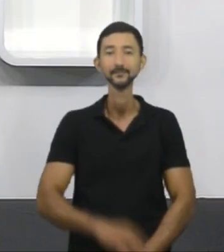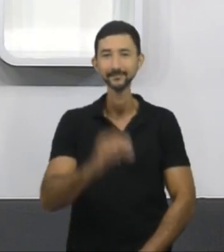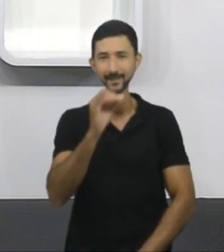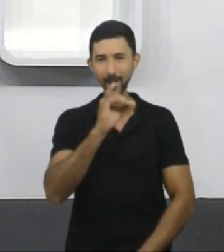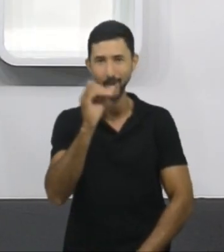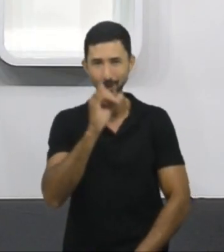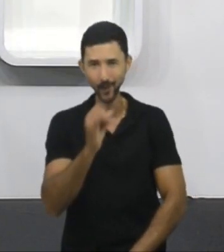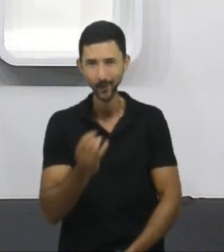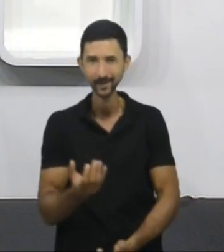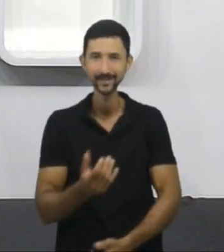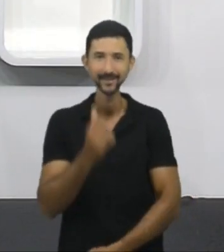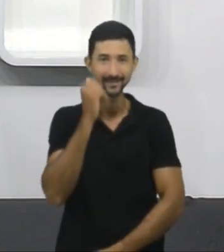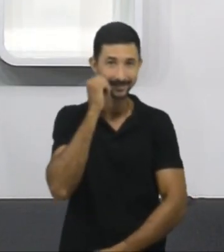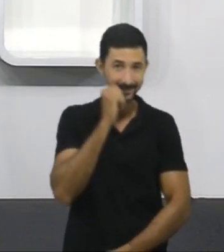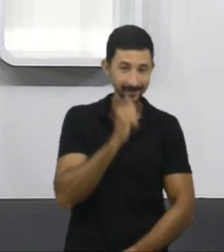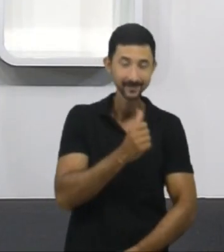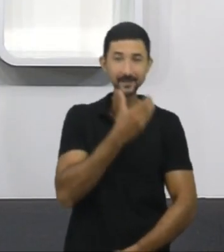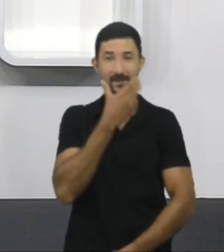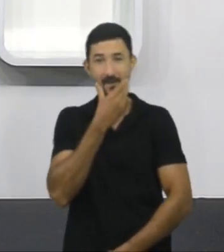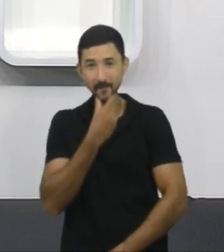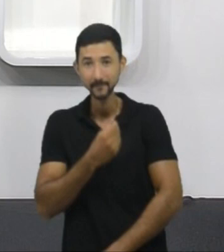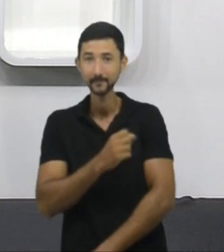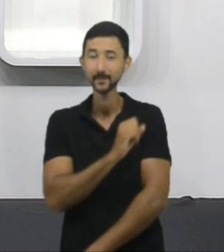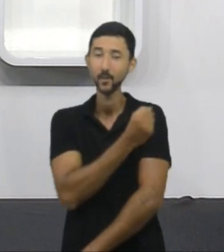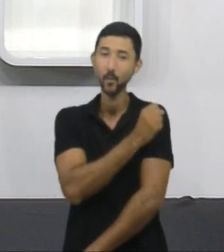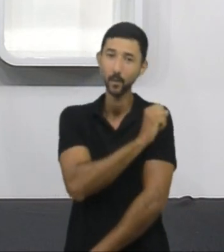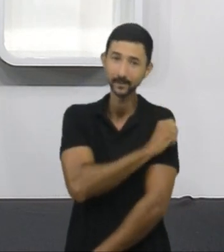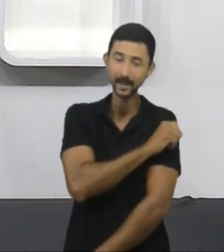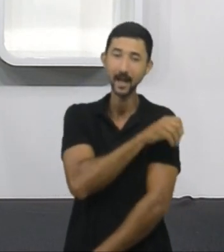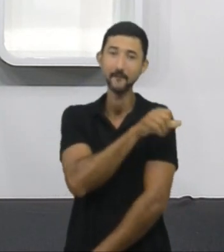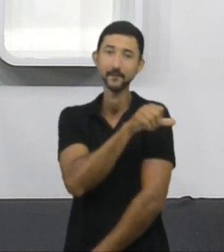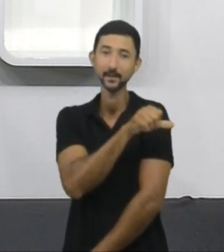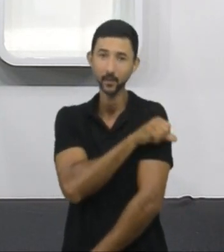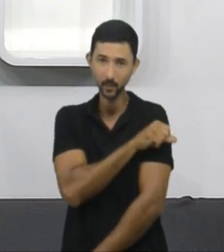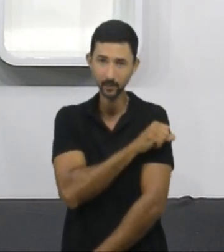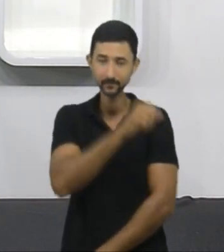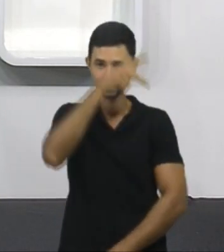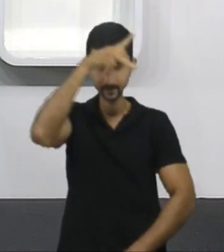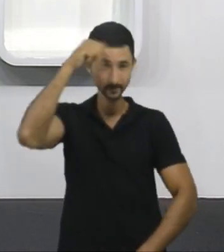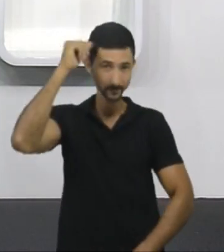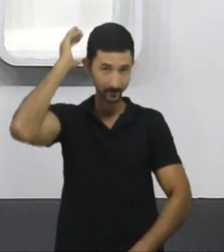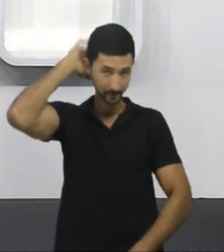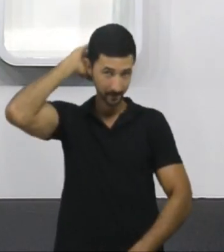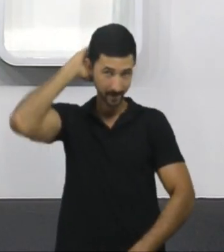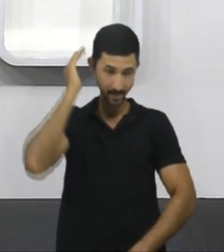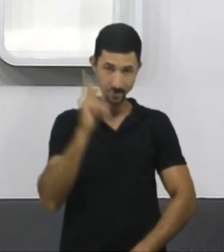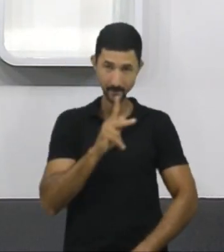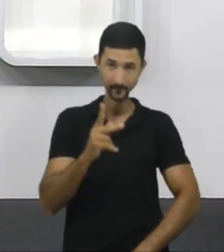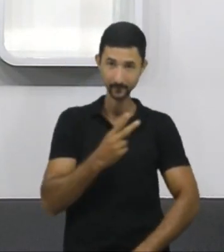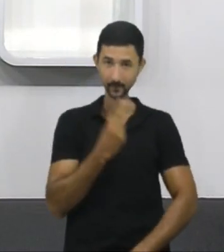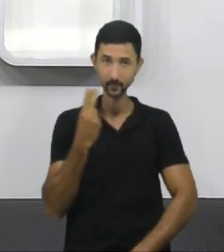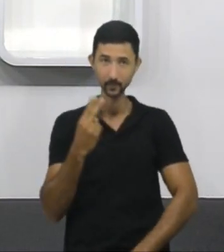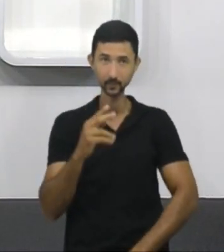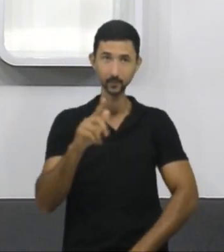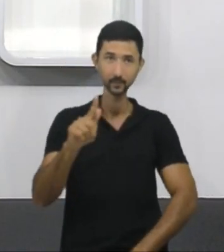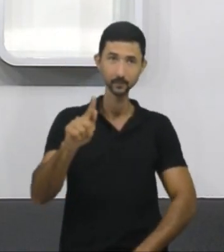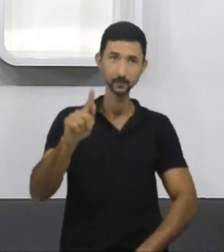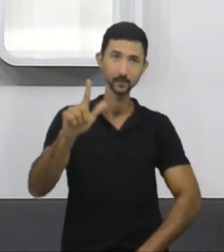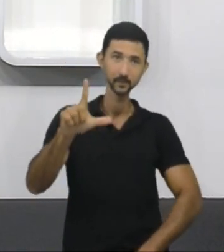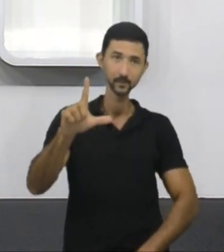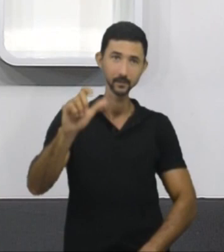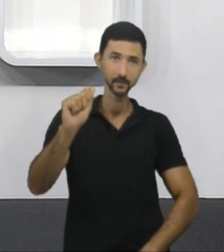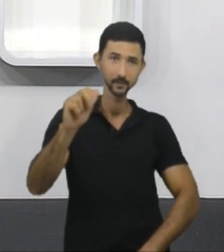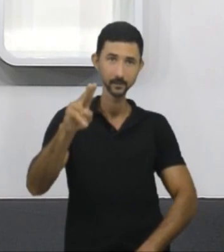Olá, meninos e meninas do oitavo e dos nonos anos da rede municipal. Eu sou a professora Glaucia. Hoje a gente está aqui para a